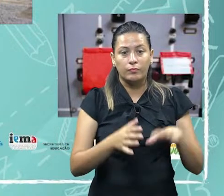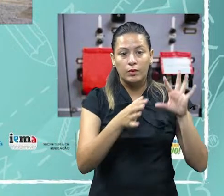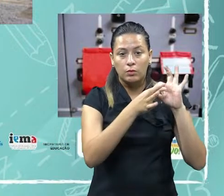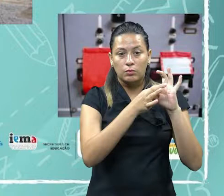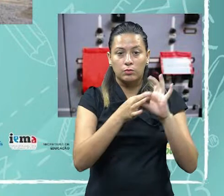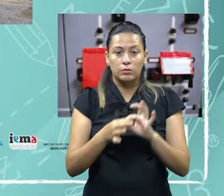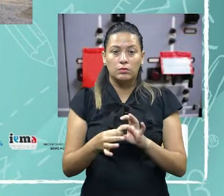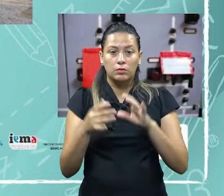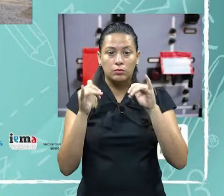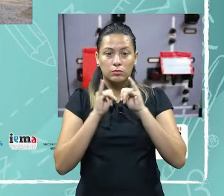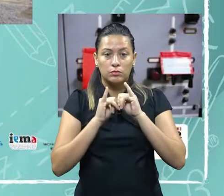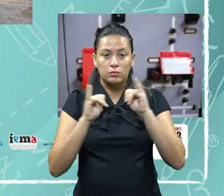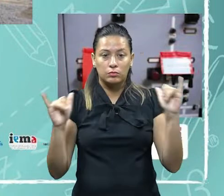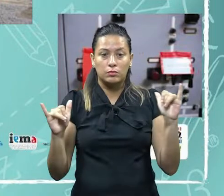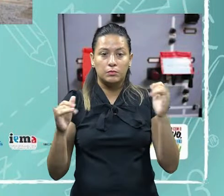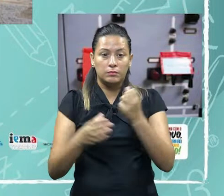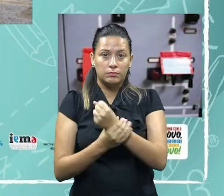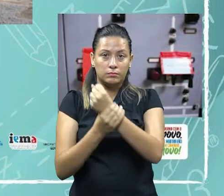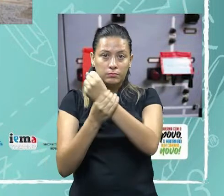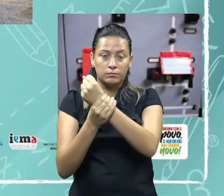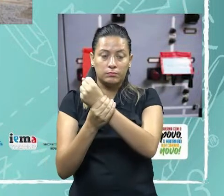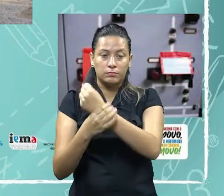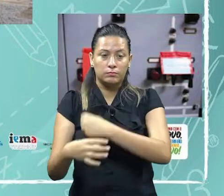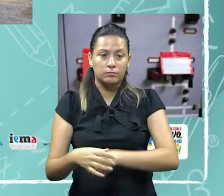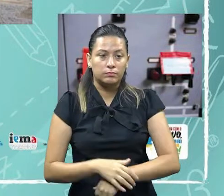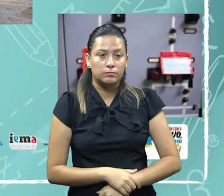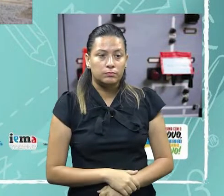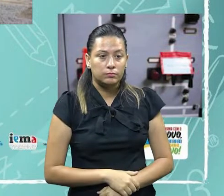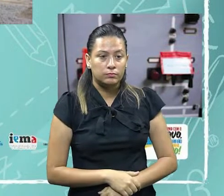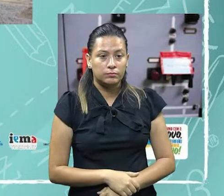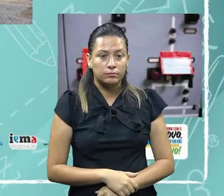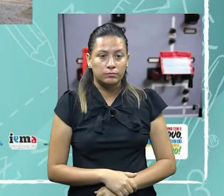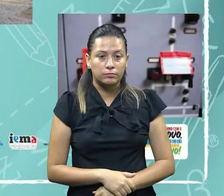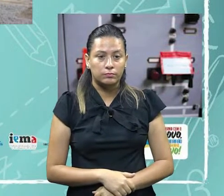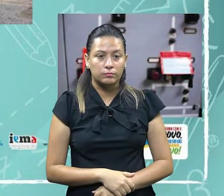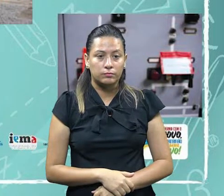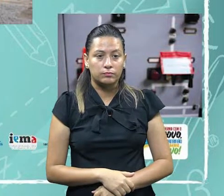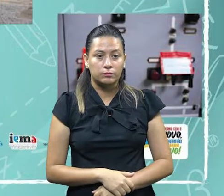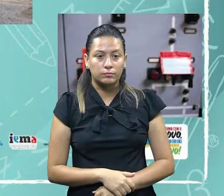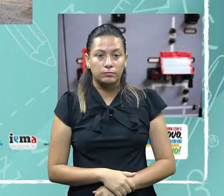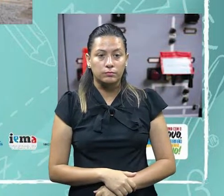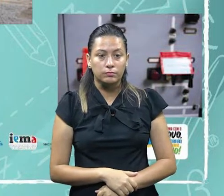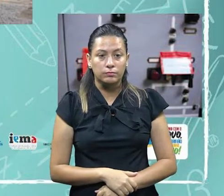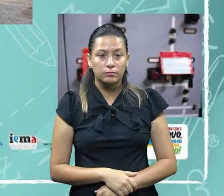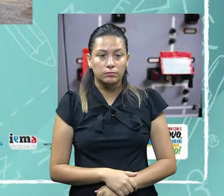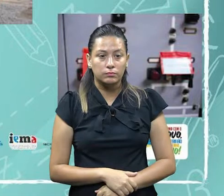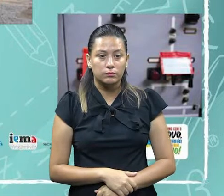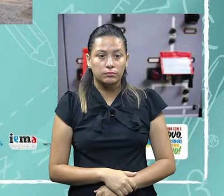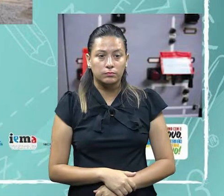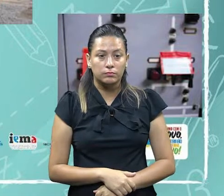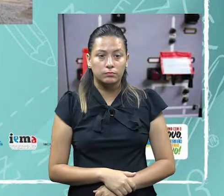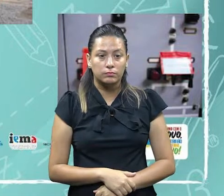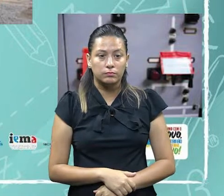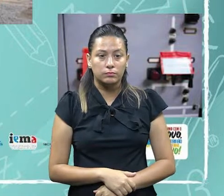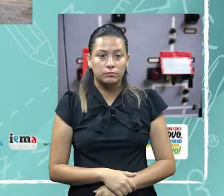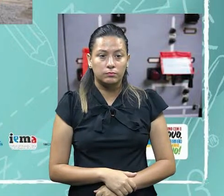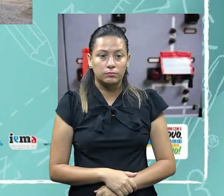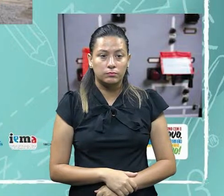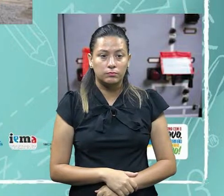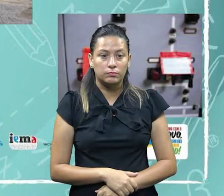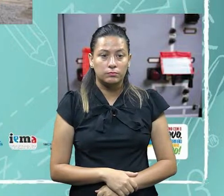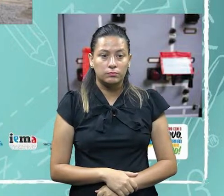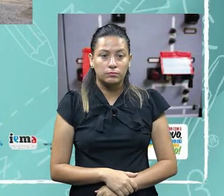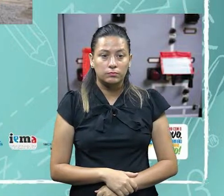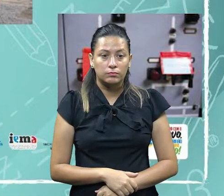Situações de sinalização de segurança. Quando é que nós vamos precisar fazer essa intervenção com